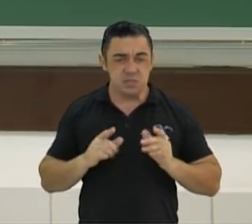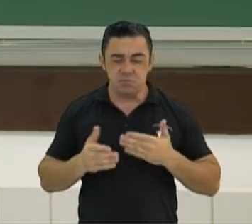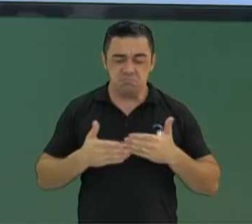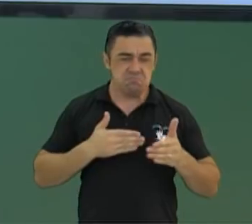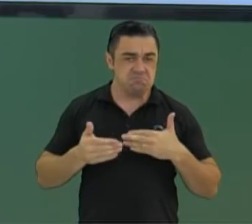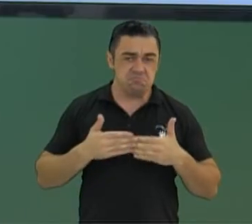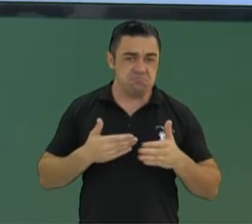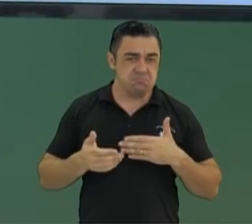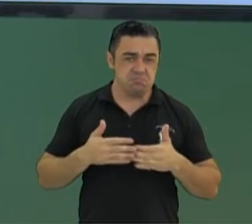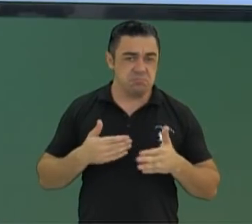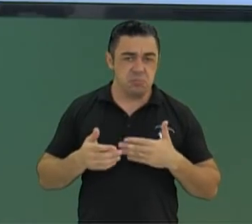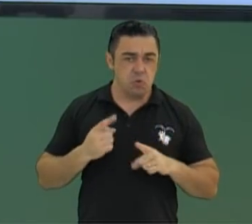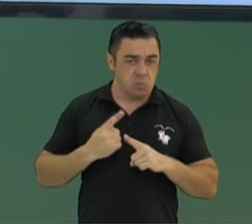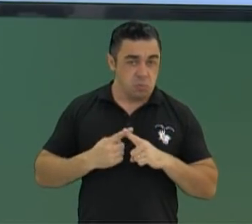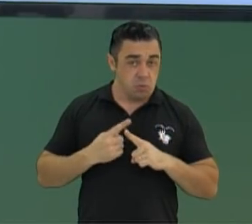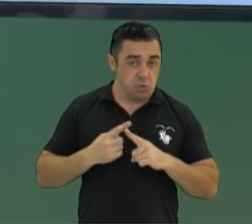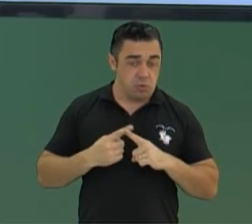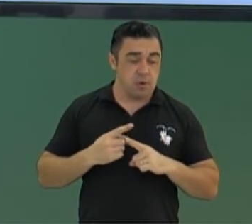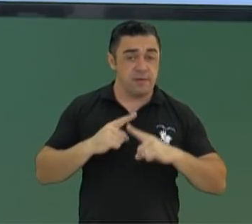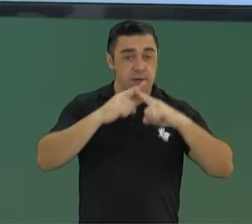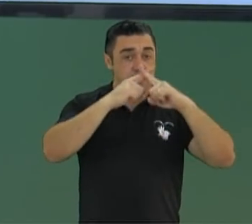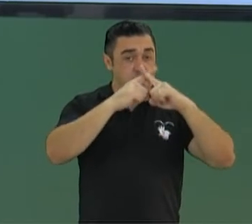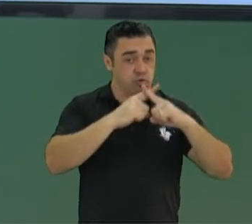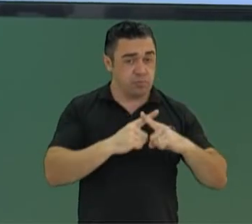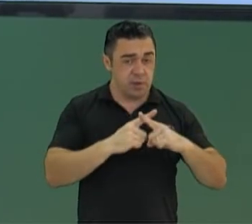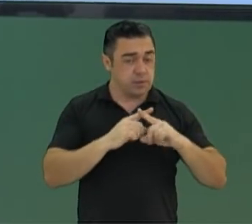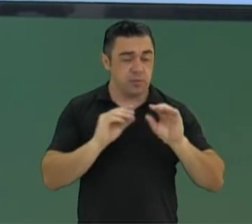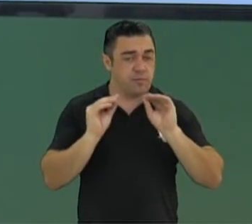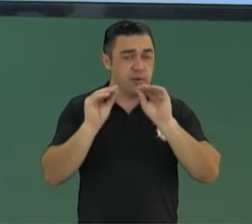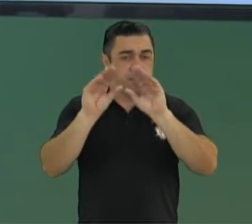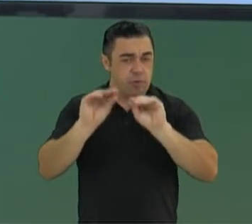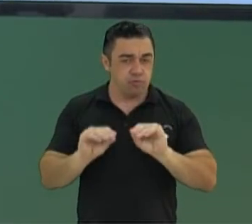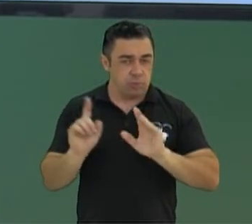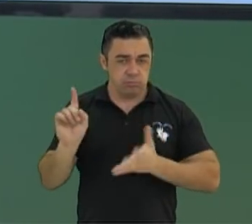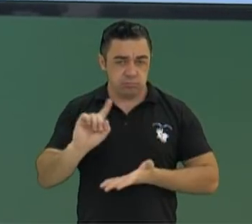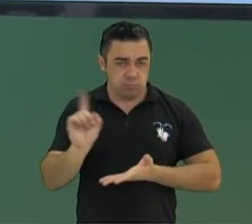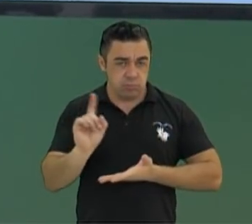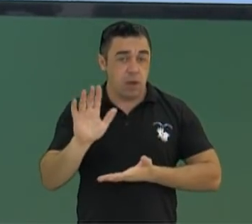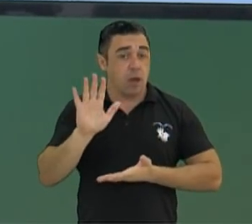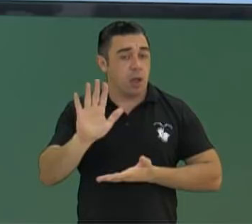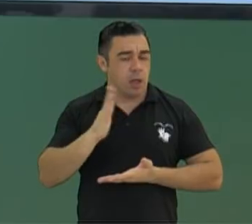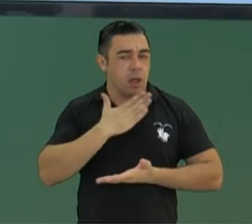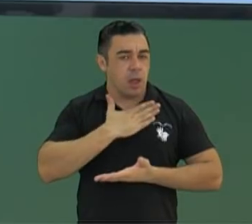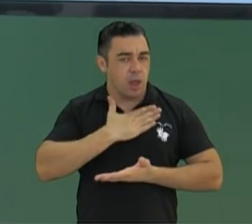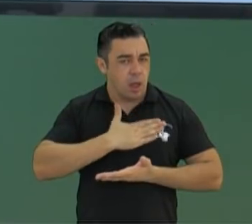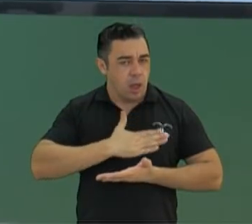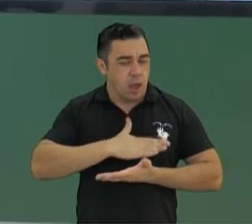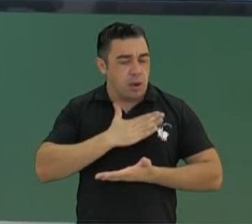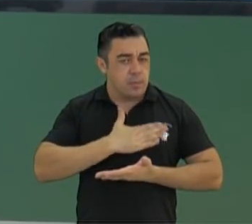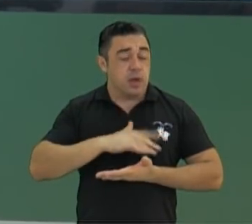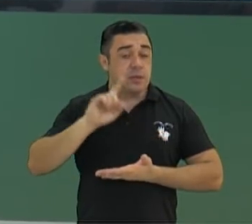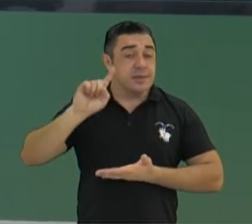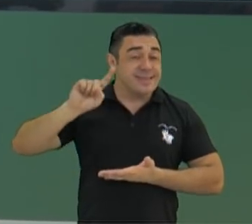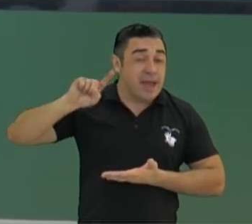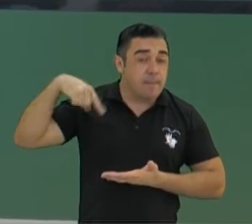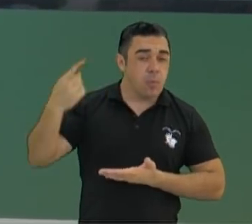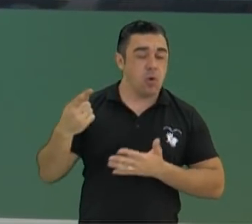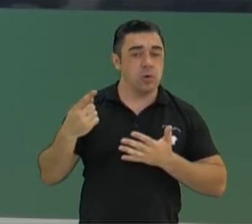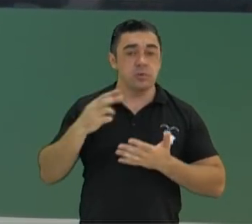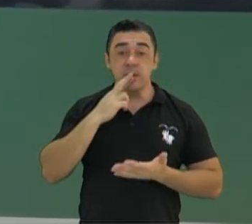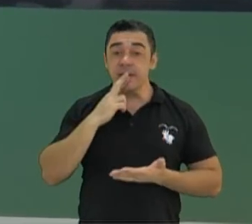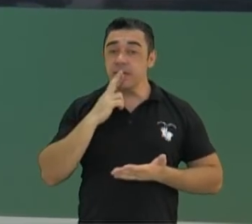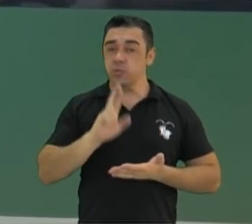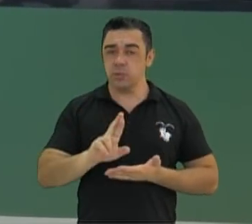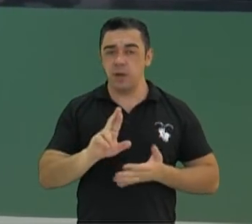lá durante a conta, no meio da conta. A gente não vai mexer nela. A gente só vai utilizar ela lá no